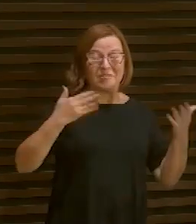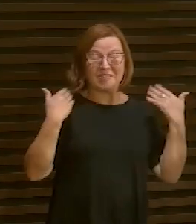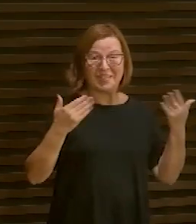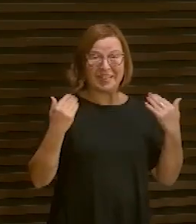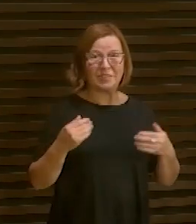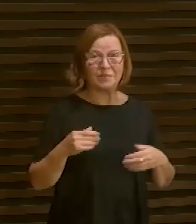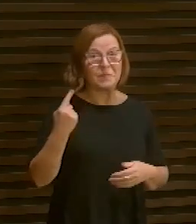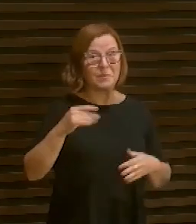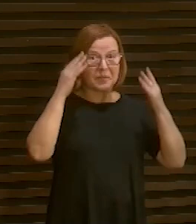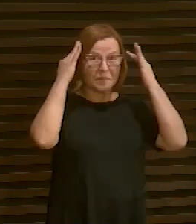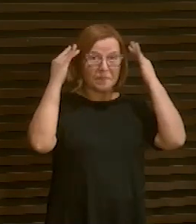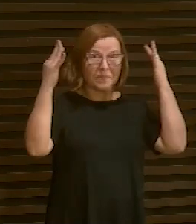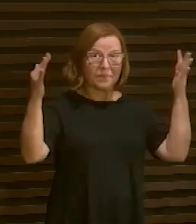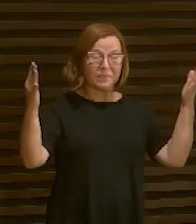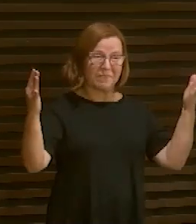sua imaginação,